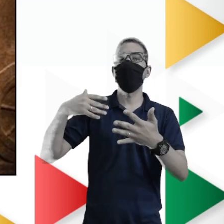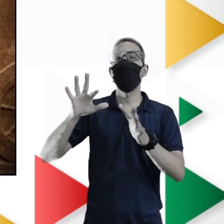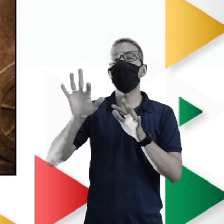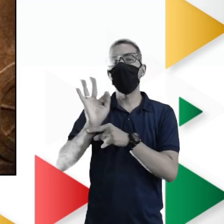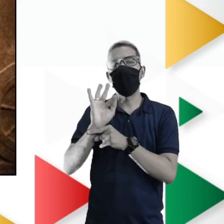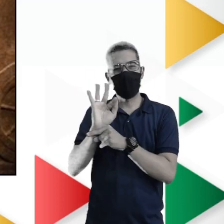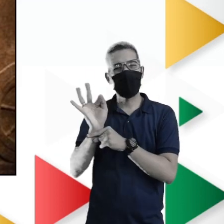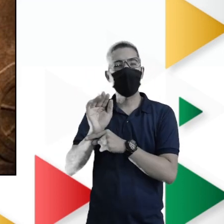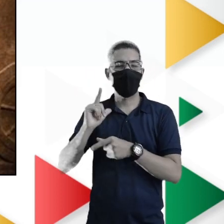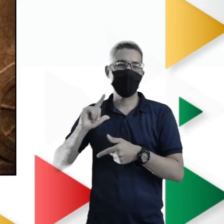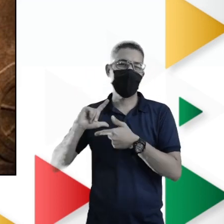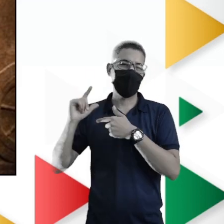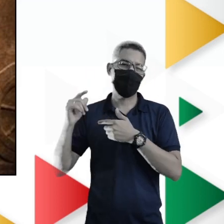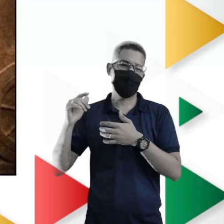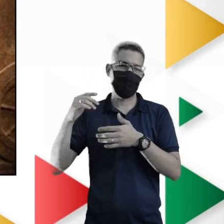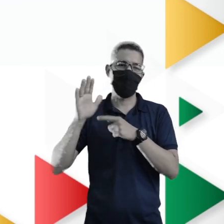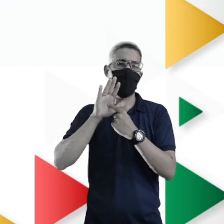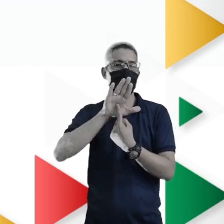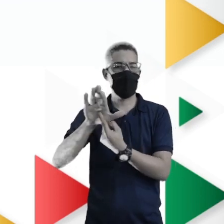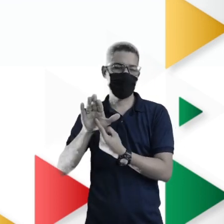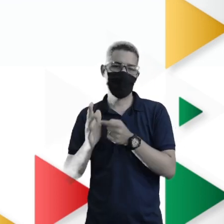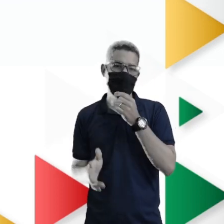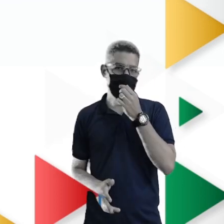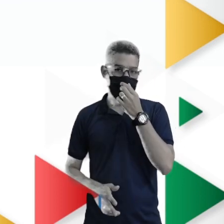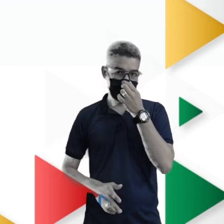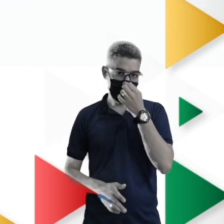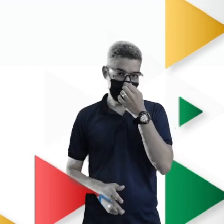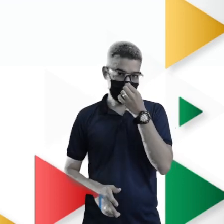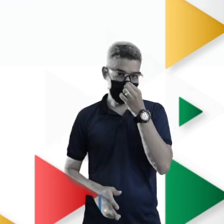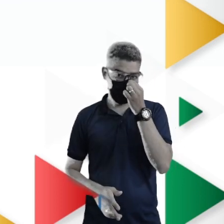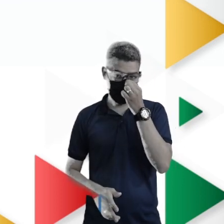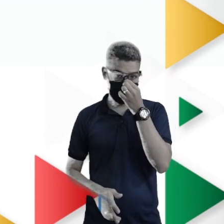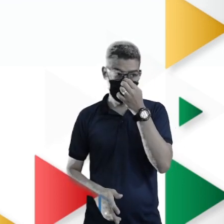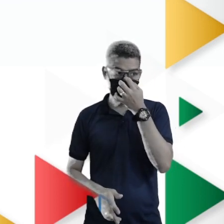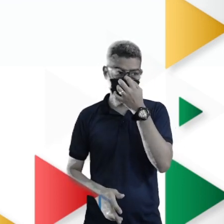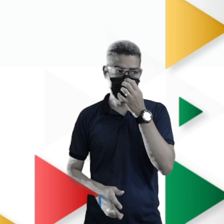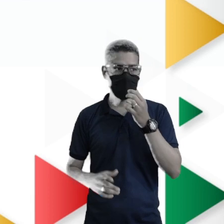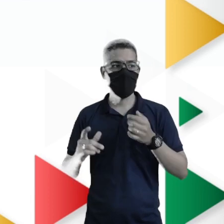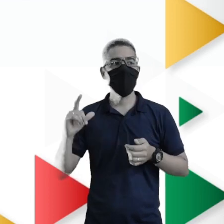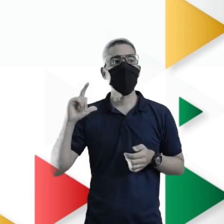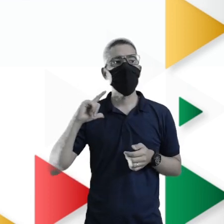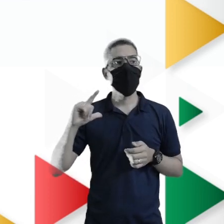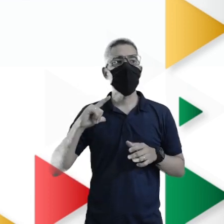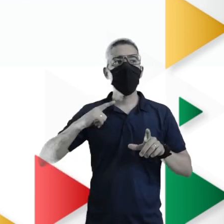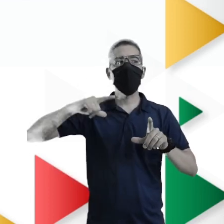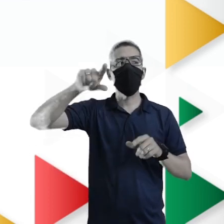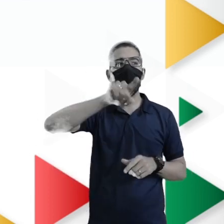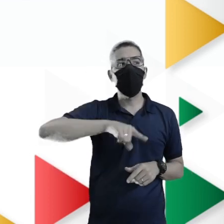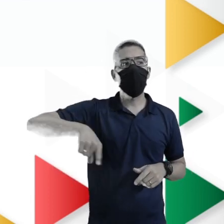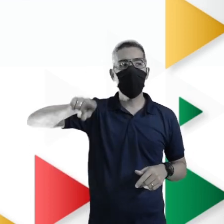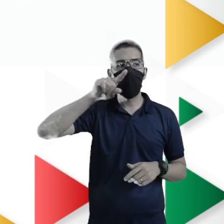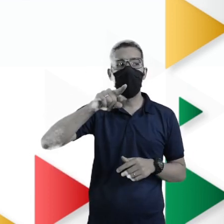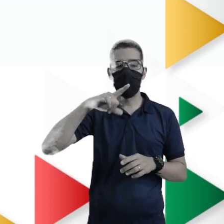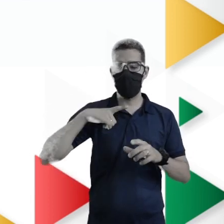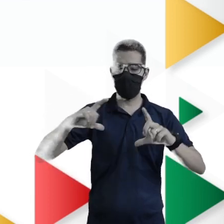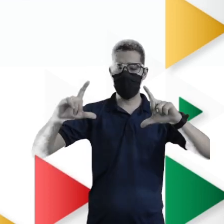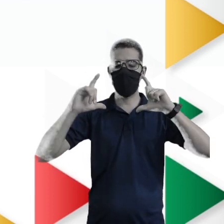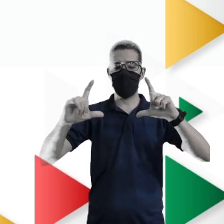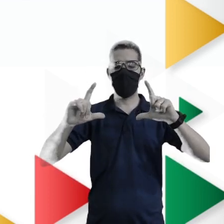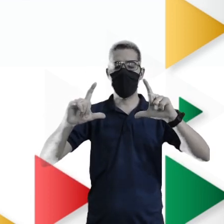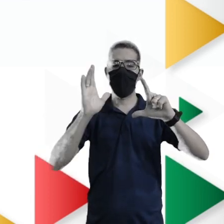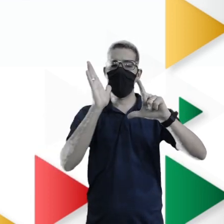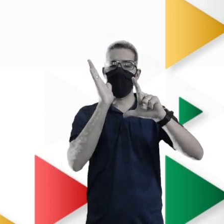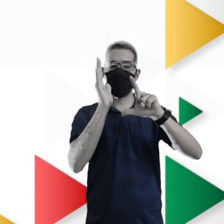marcam bastante isso, tá? Então, claramente você vai ver essa notação que quando eu essa roda aí que